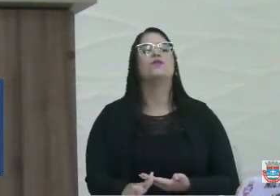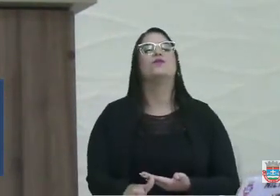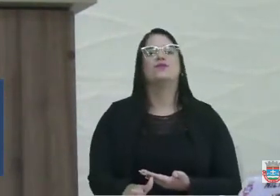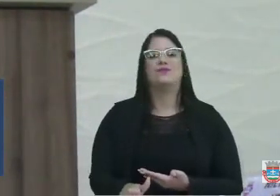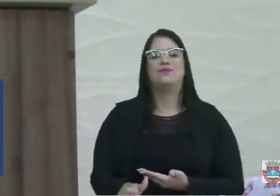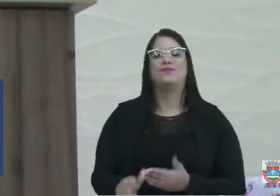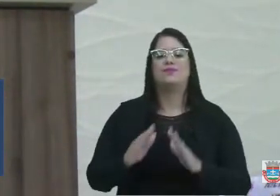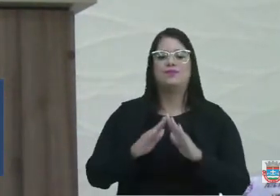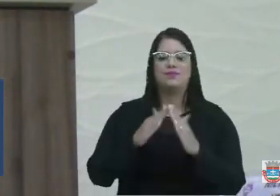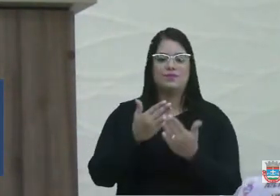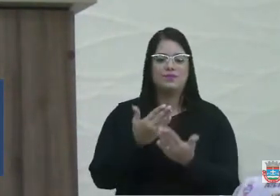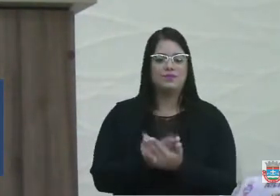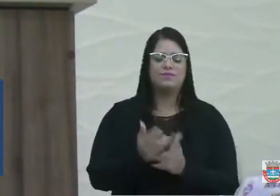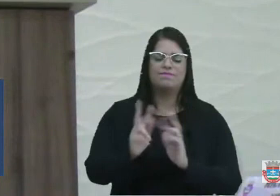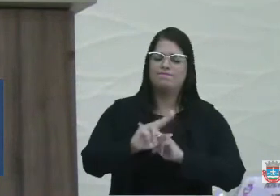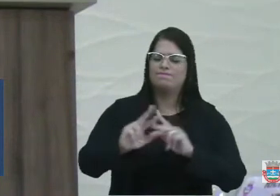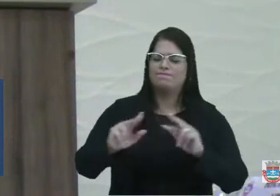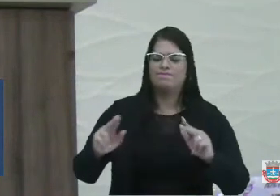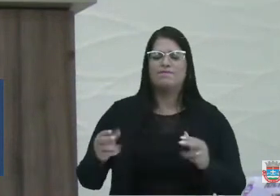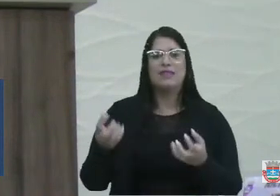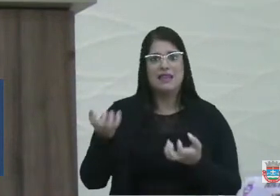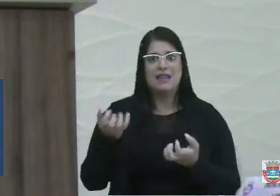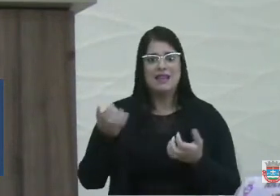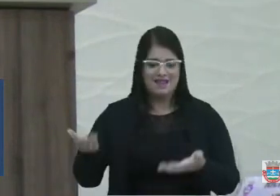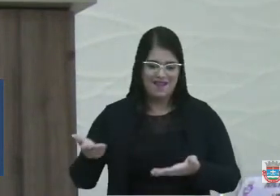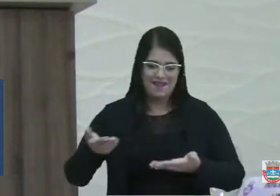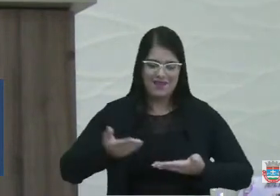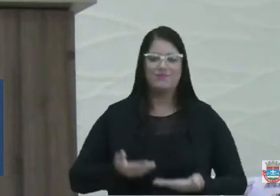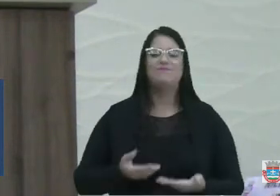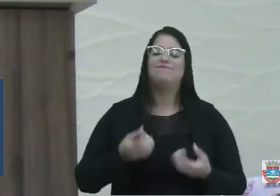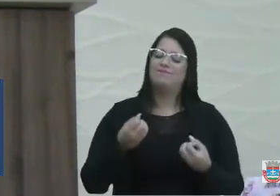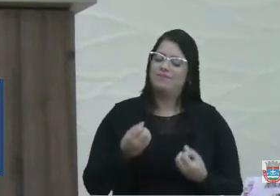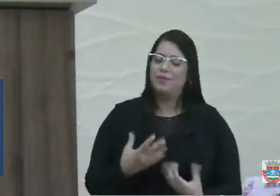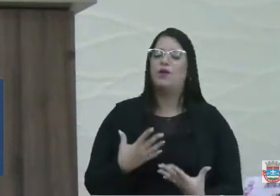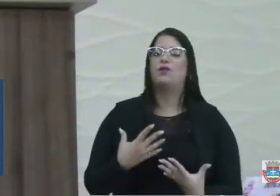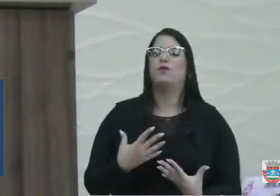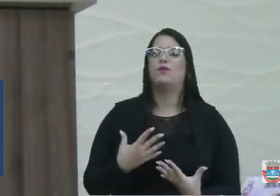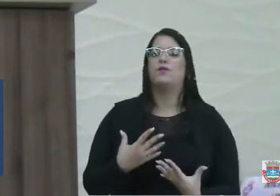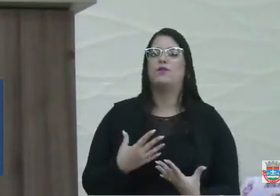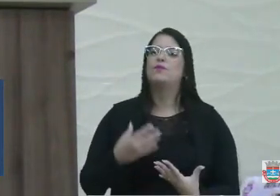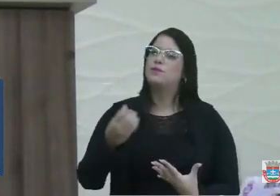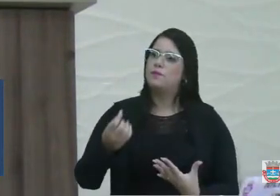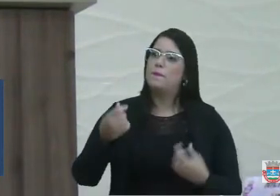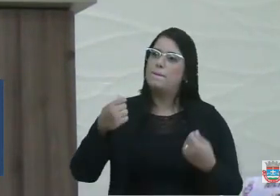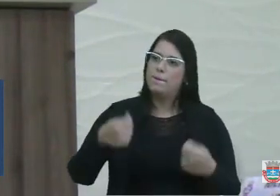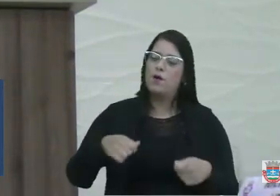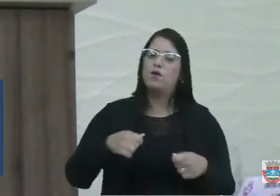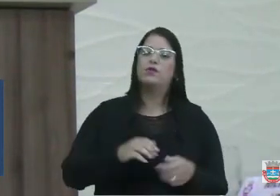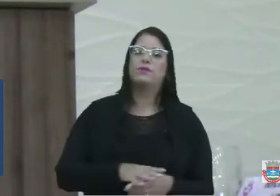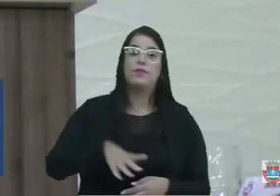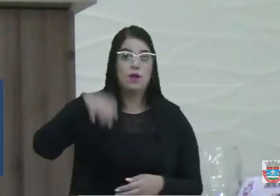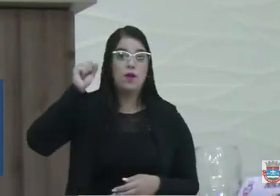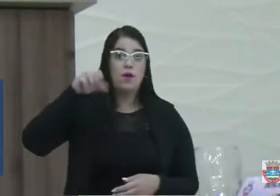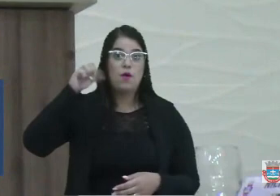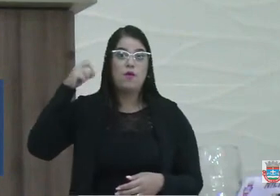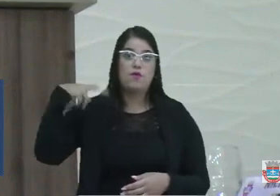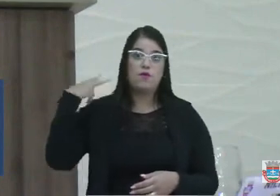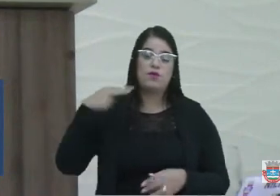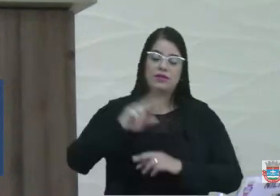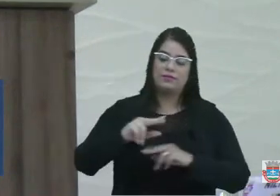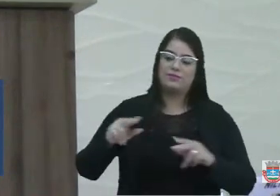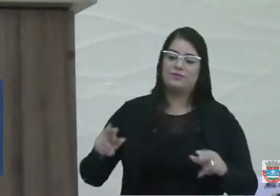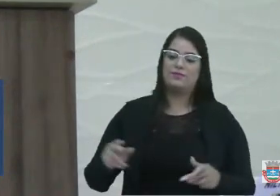e outras escolas que possam vir e sentir a realidade e ouvir cada um vereador nesta casa e vereadora.